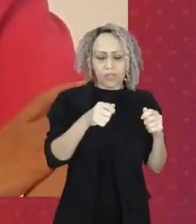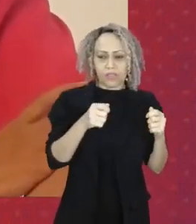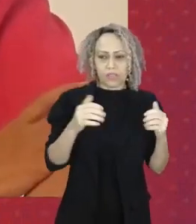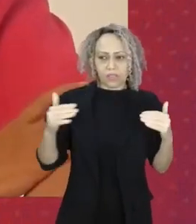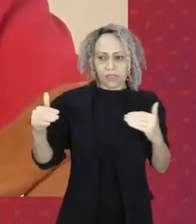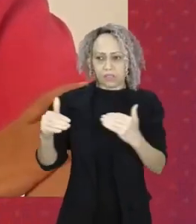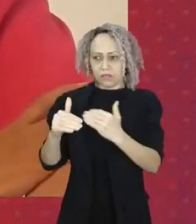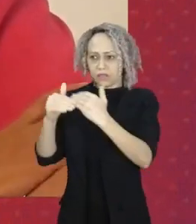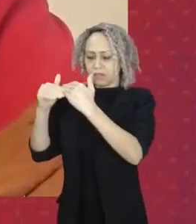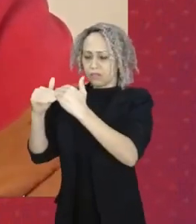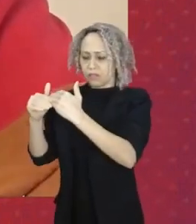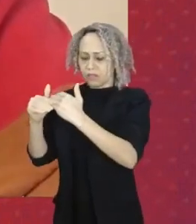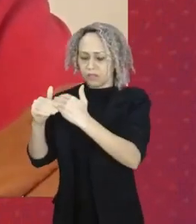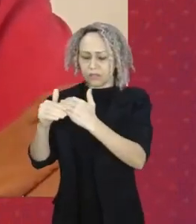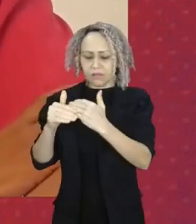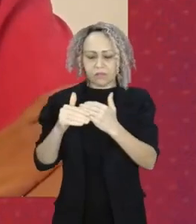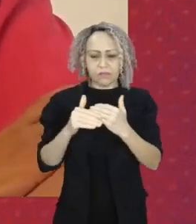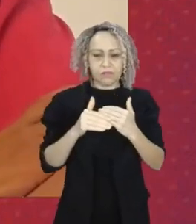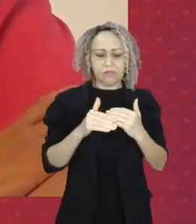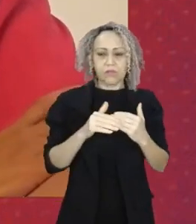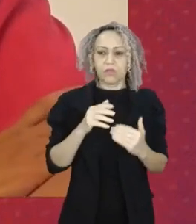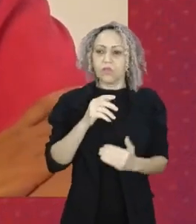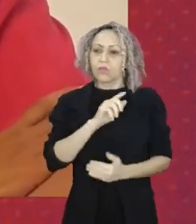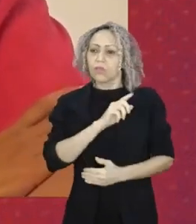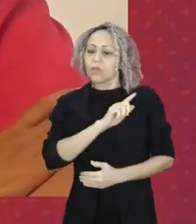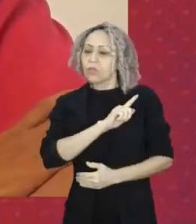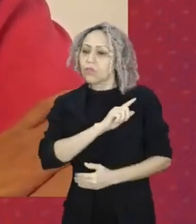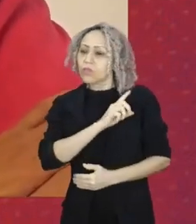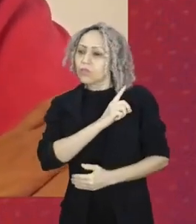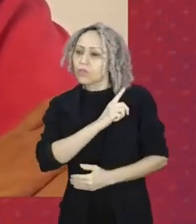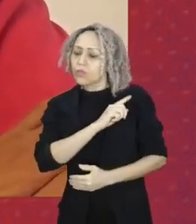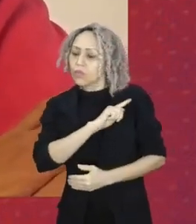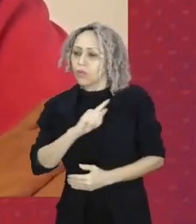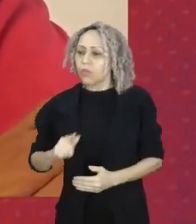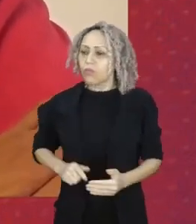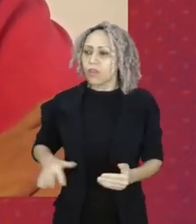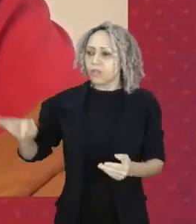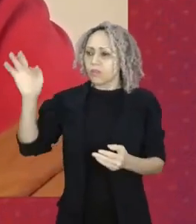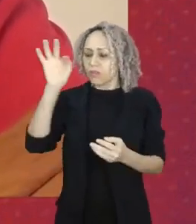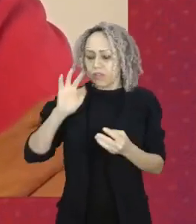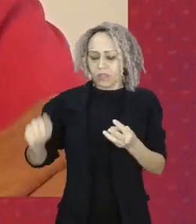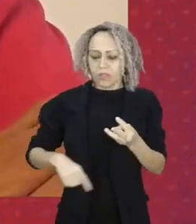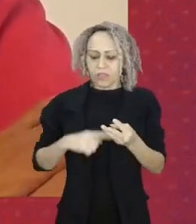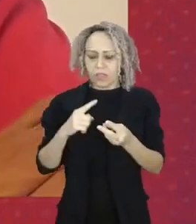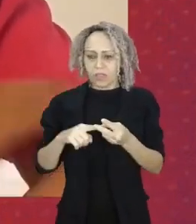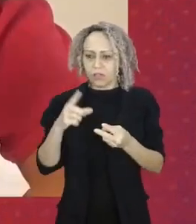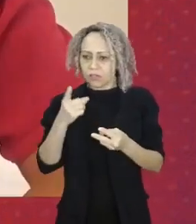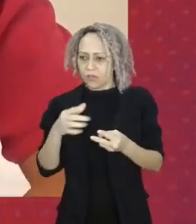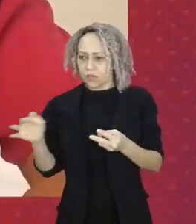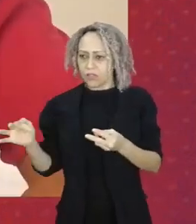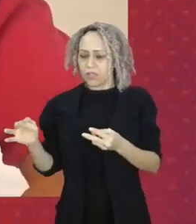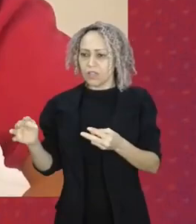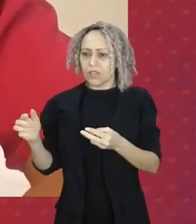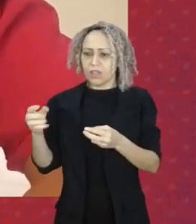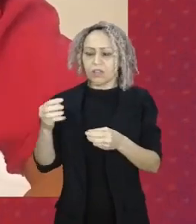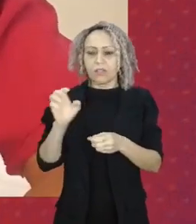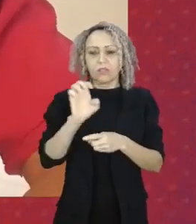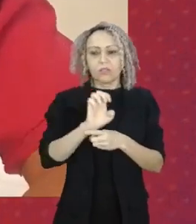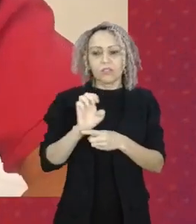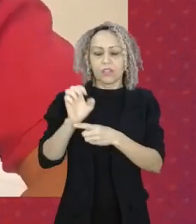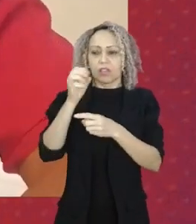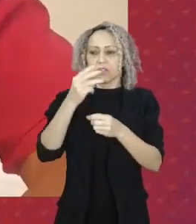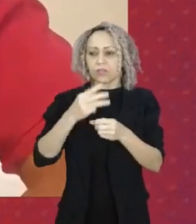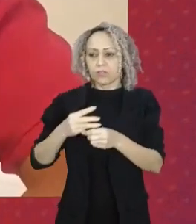da União, do Estado, do Distrito Federal e dos municípios. Esse artigo, ele estabelece